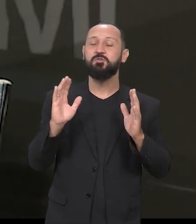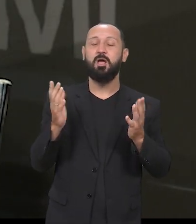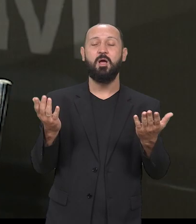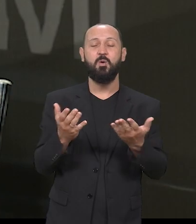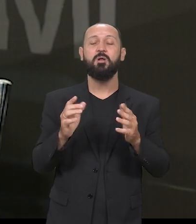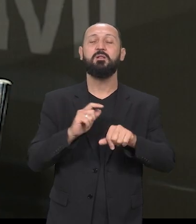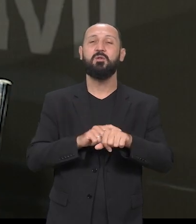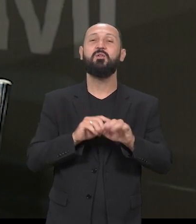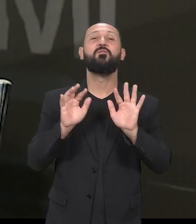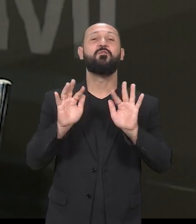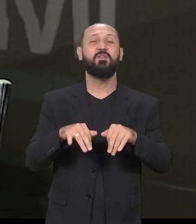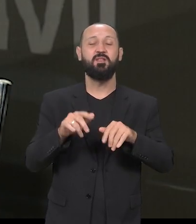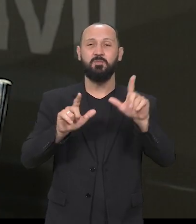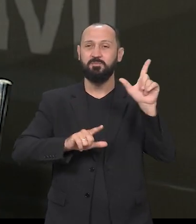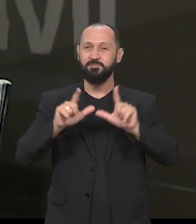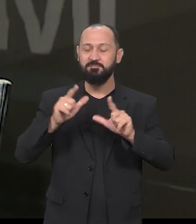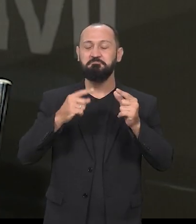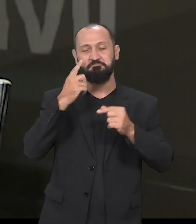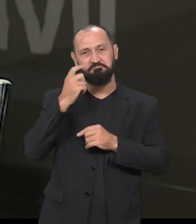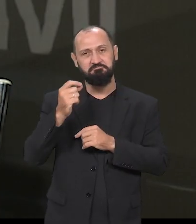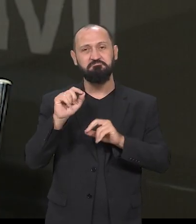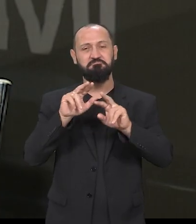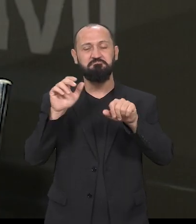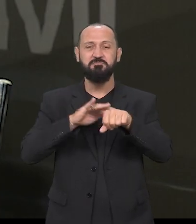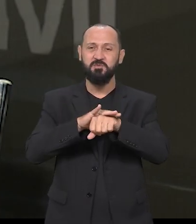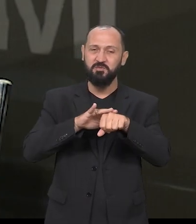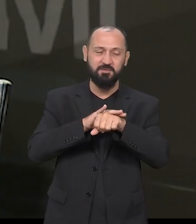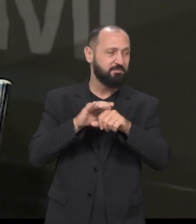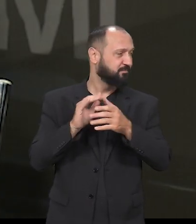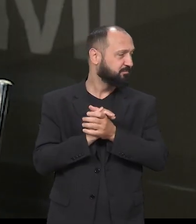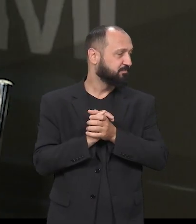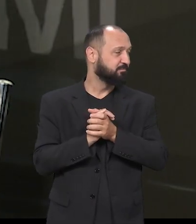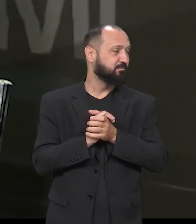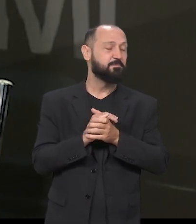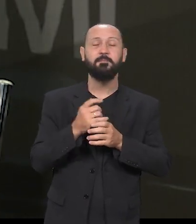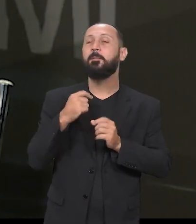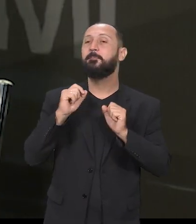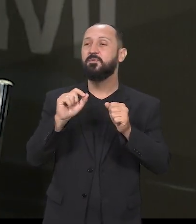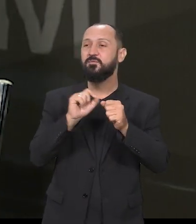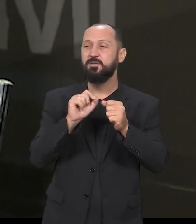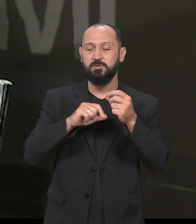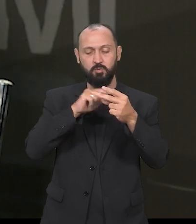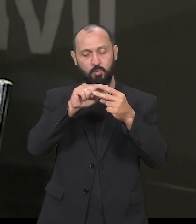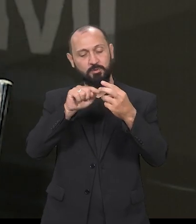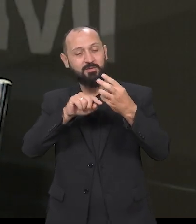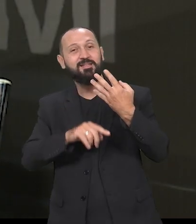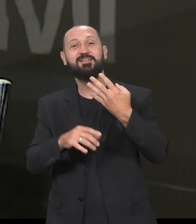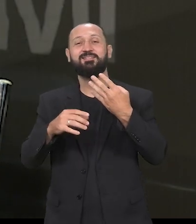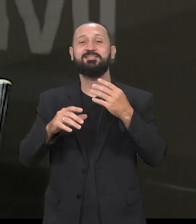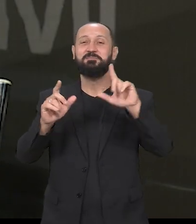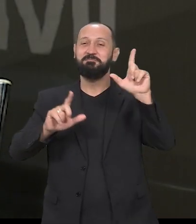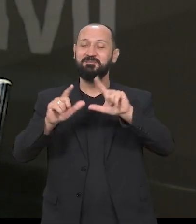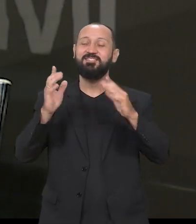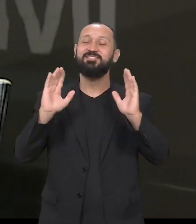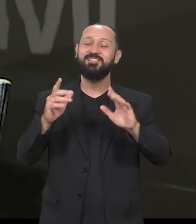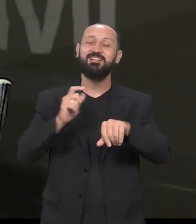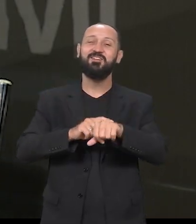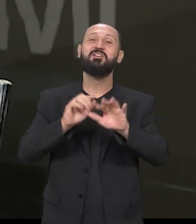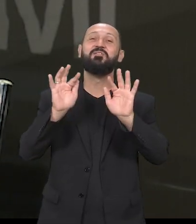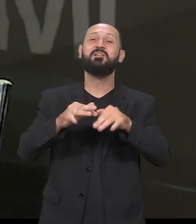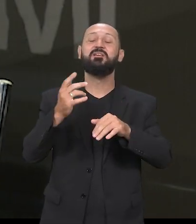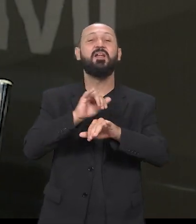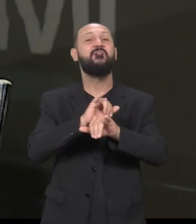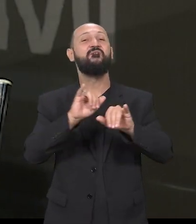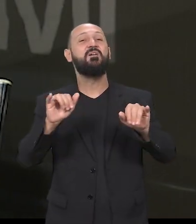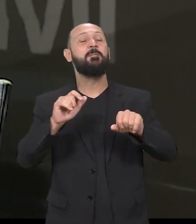olha, a gente já está quase no final do programa, é muito interessante, né, falar sobre isso. Acredito que a gente podia fazer mais 2 ou 3, mas estamos chegando no final e